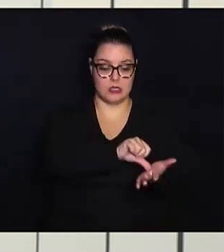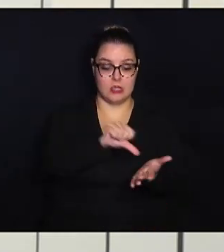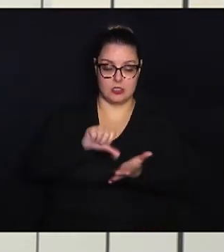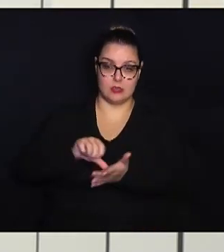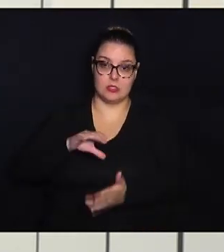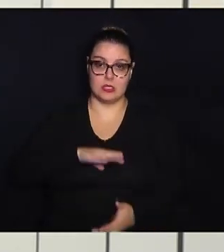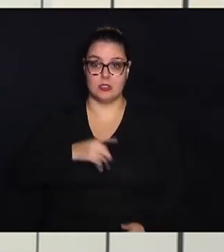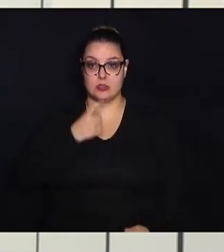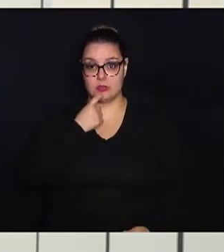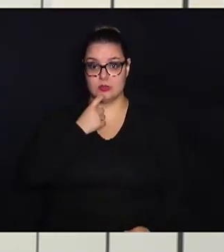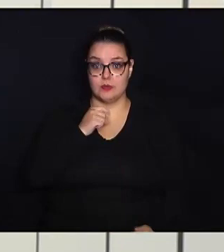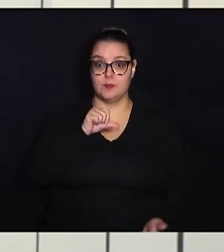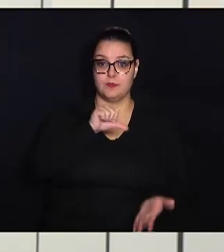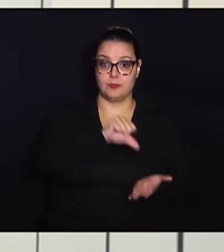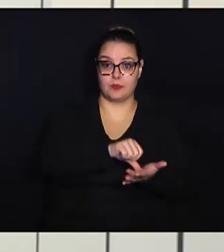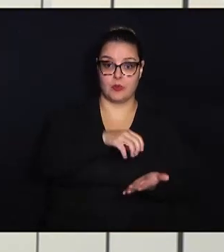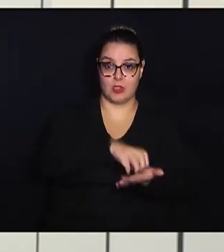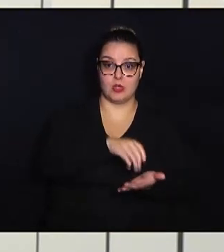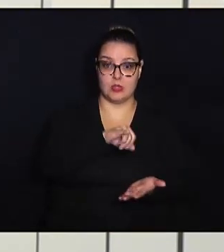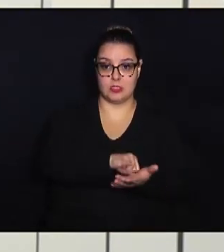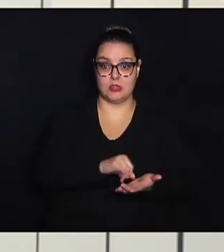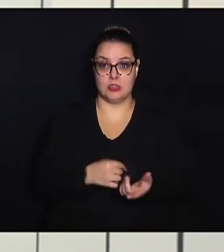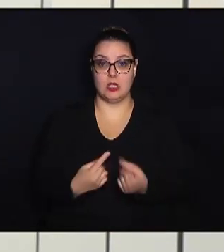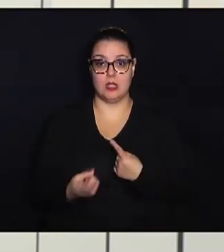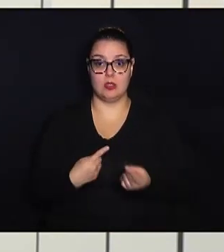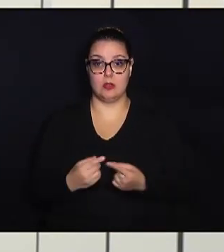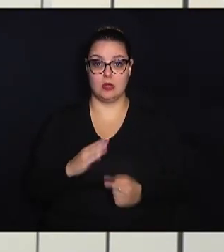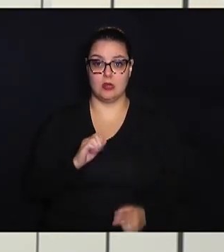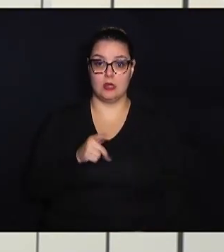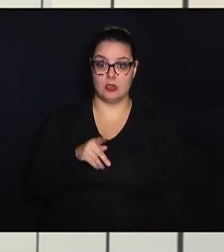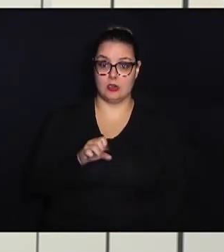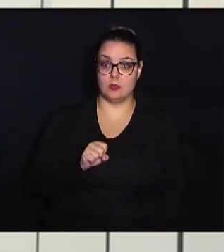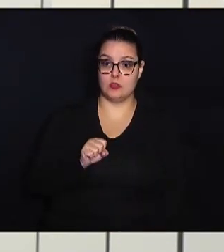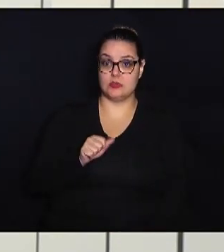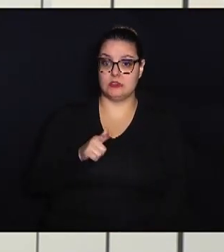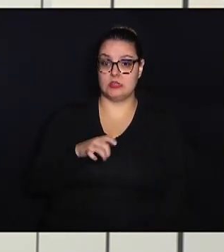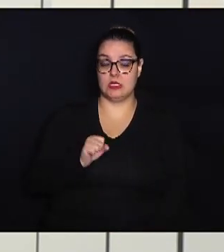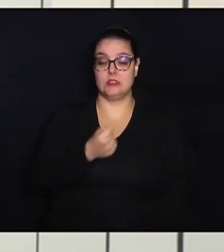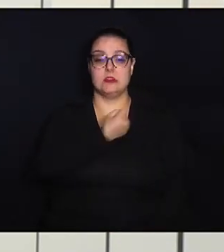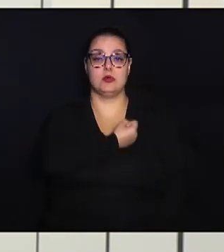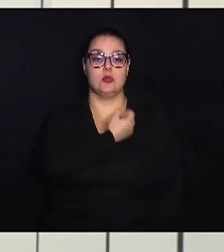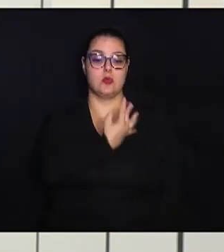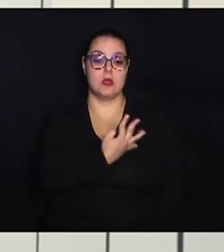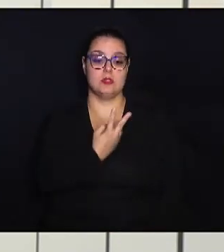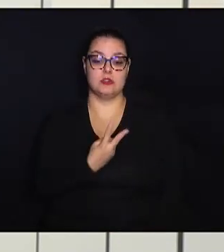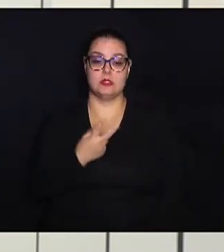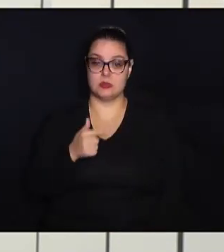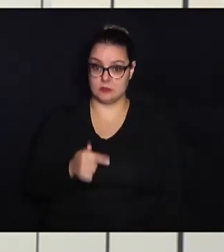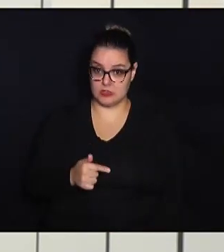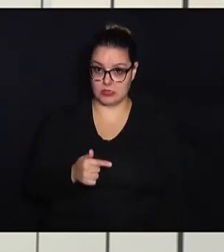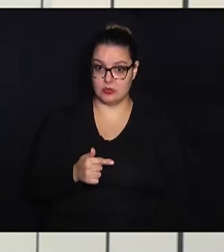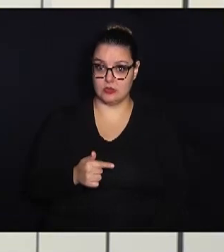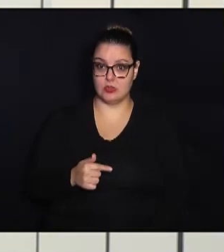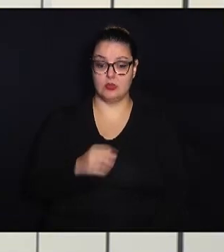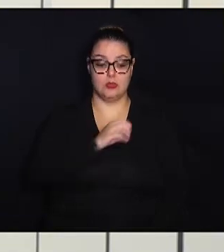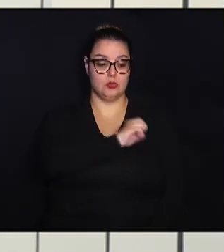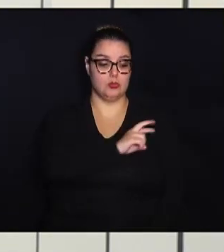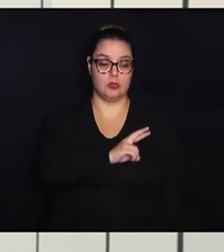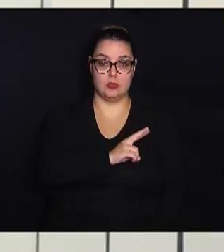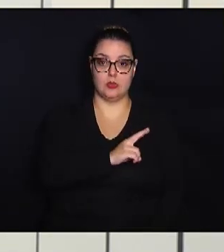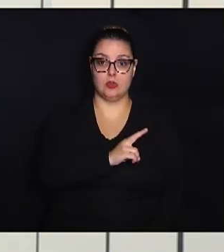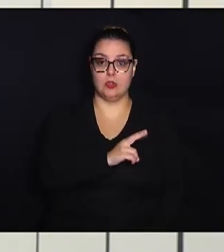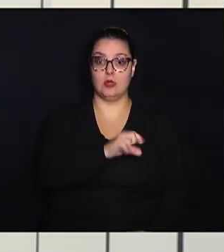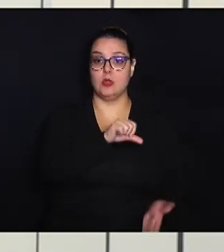cidade a unidade do centro que fica na Avenida Campo Sales 427 no Ouro Verde a